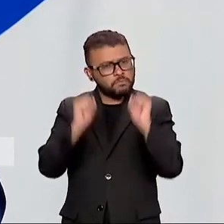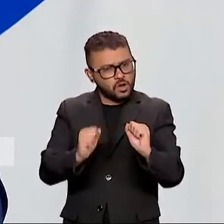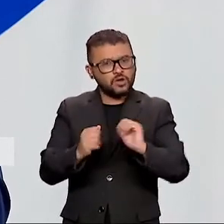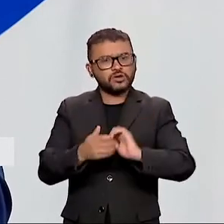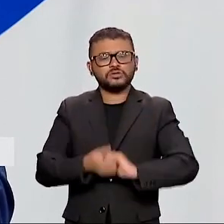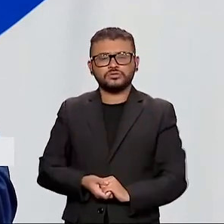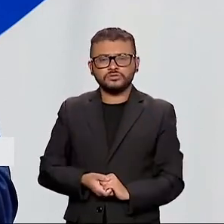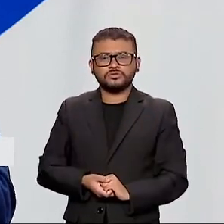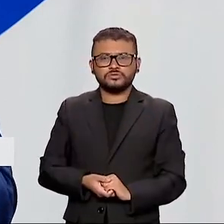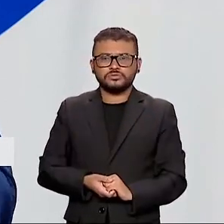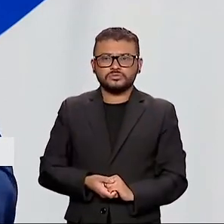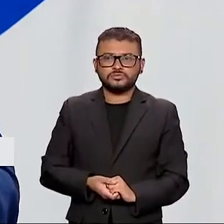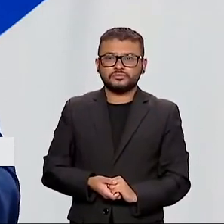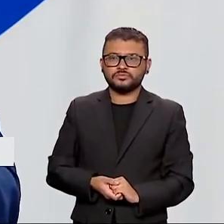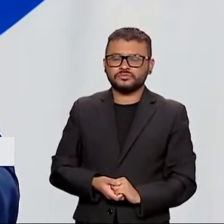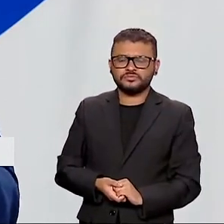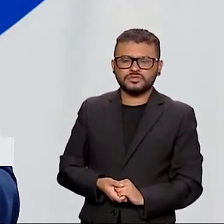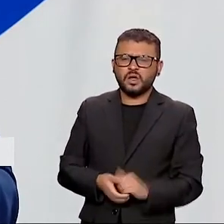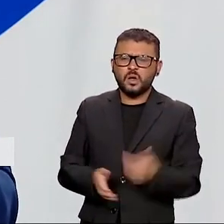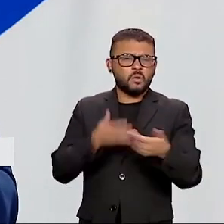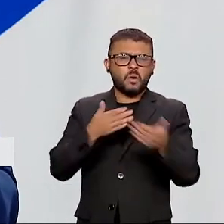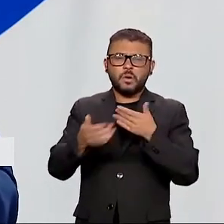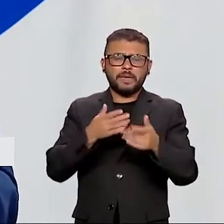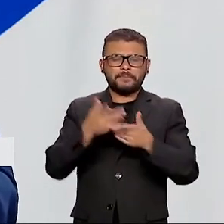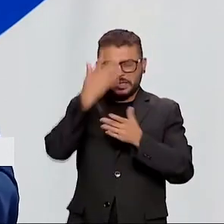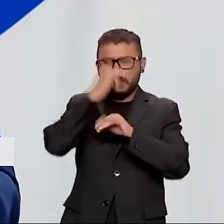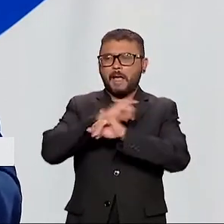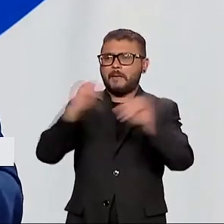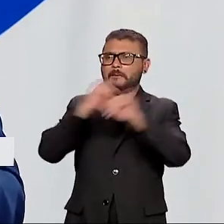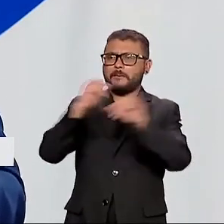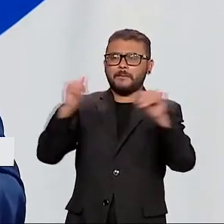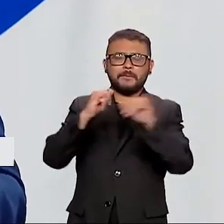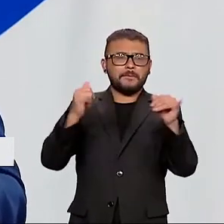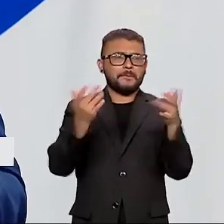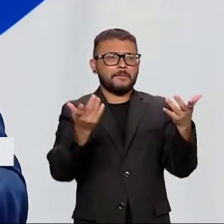das polêmicas? Independentemente da polêmica, veja,